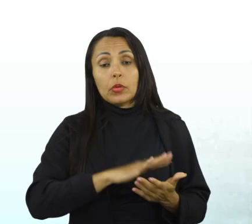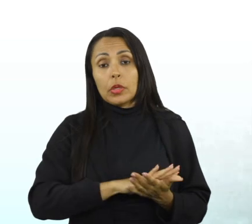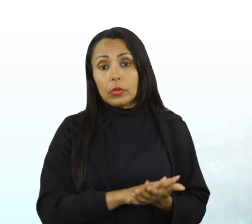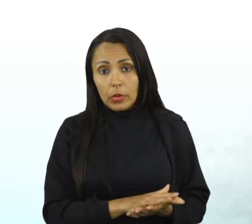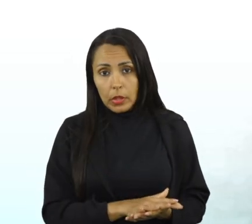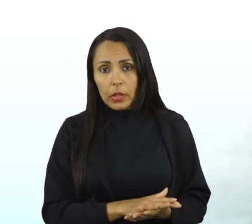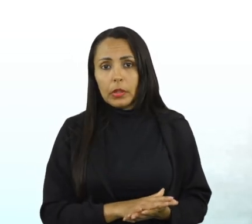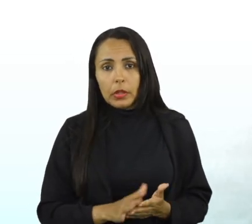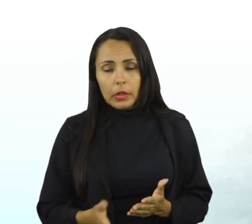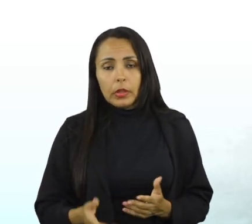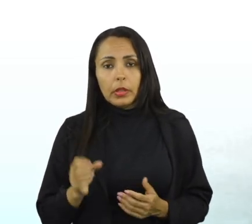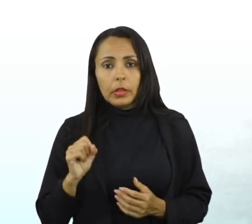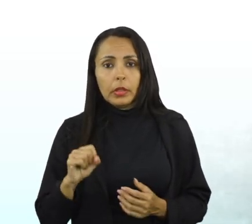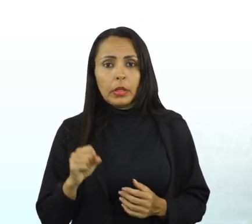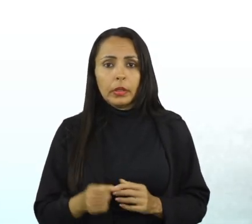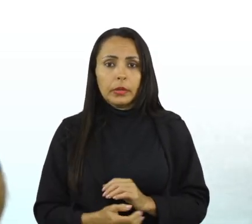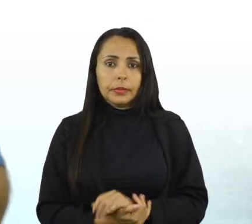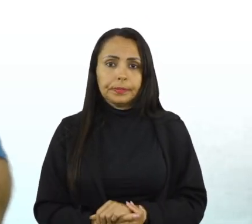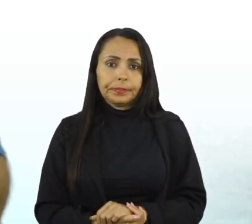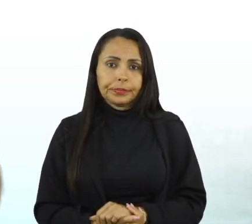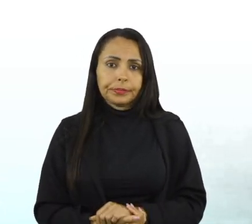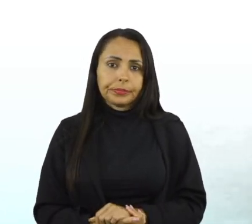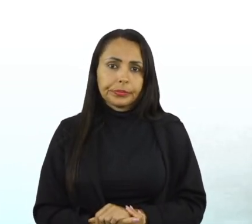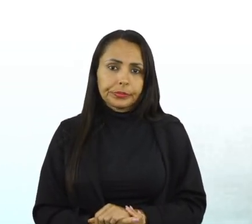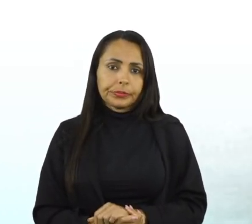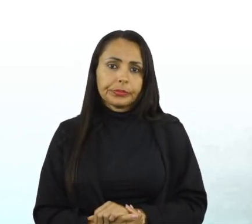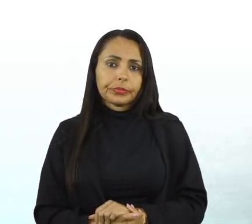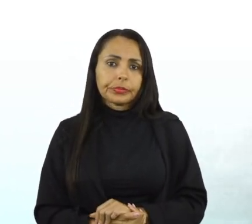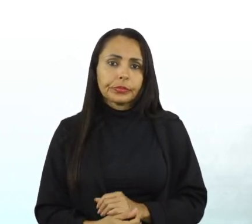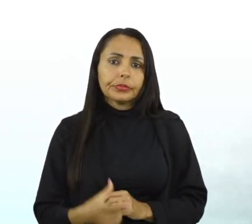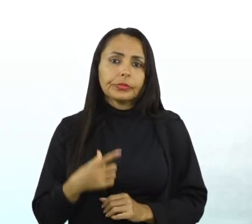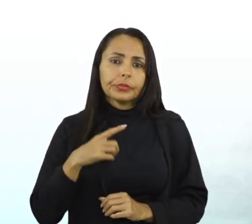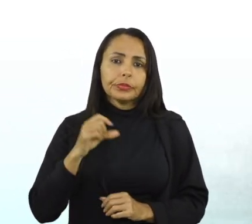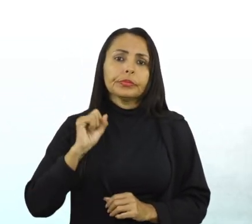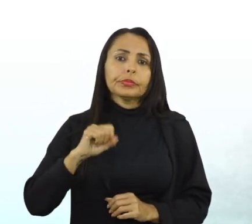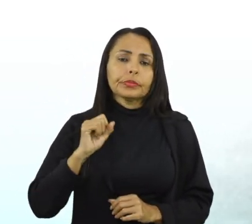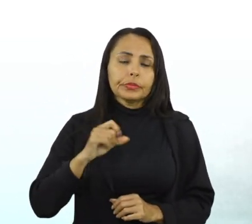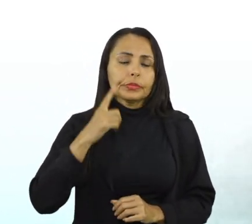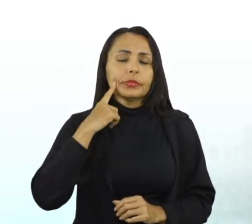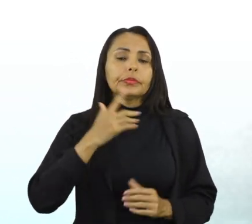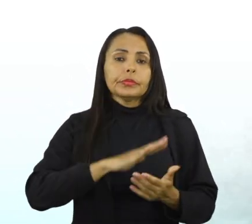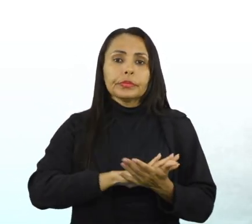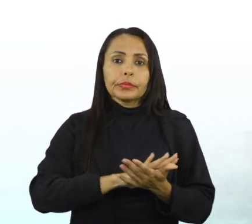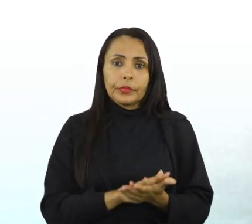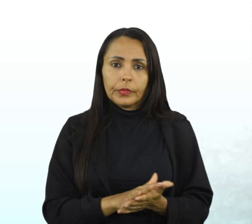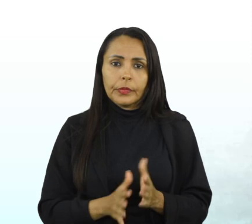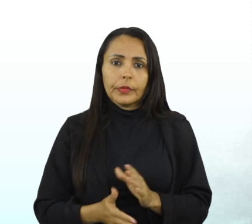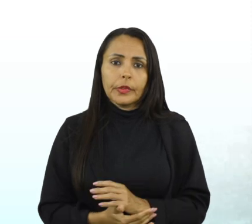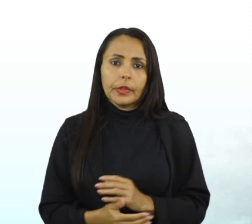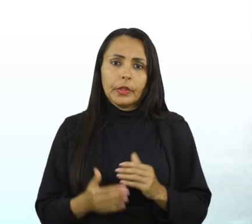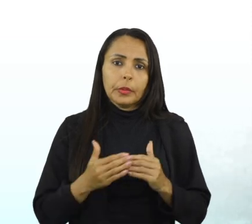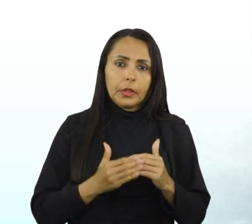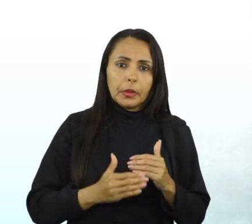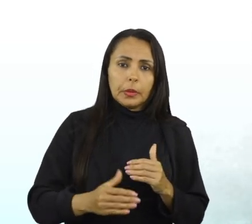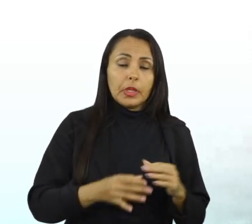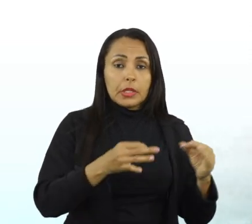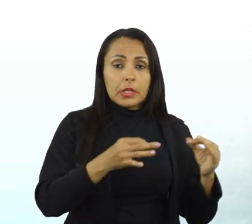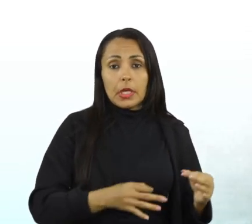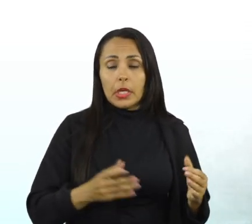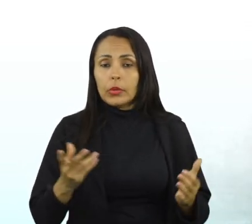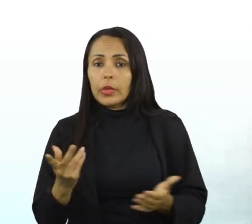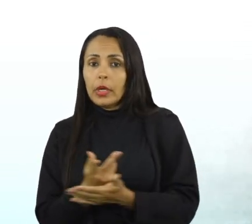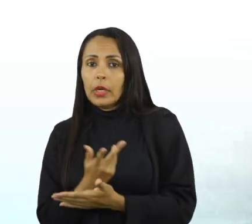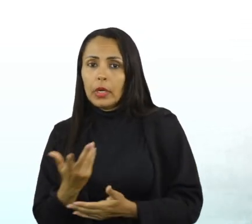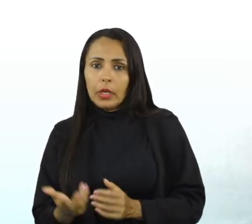viu? A norma culta, ela é preconceituosa, porque a partir do momento que ela diz isso é certo e